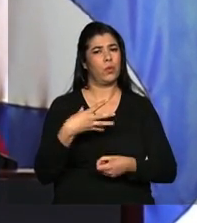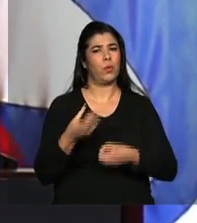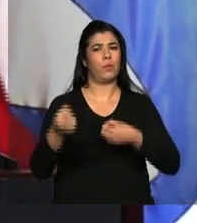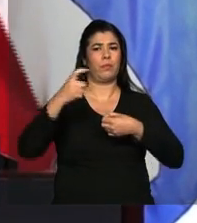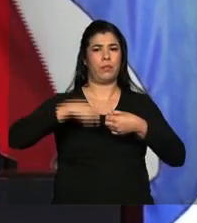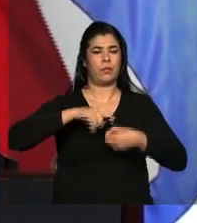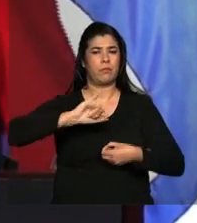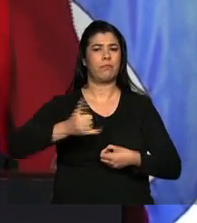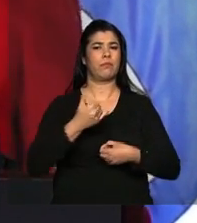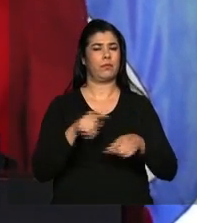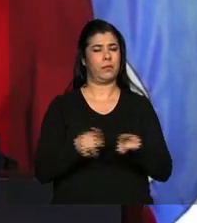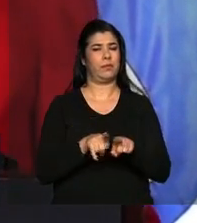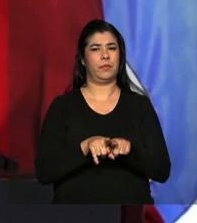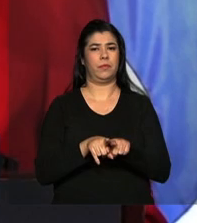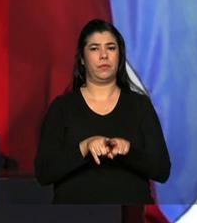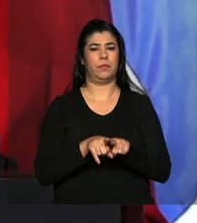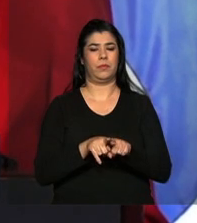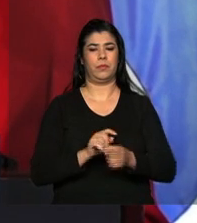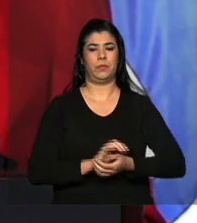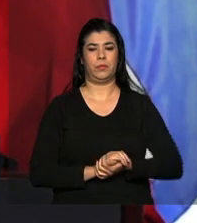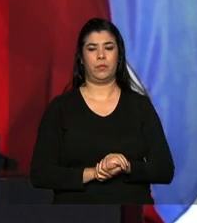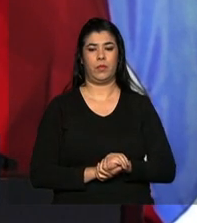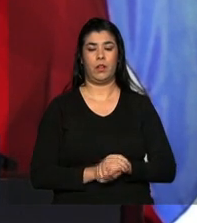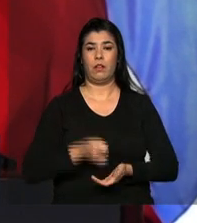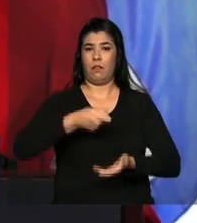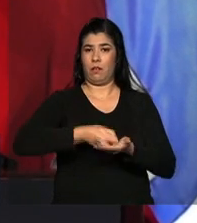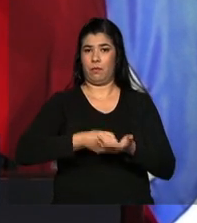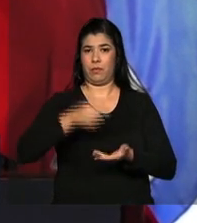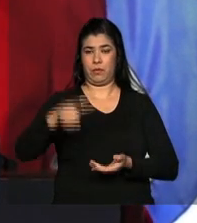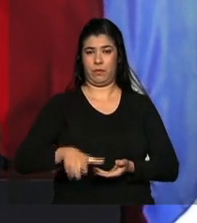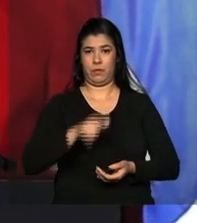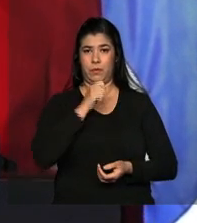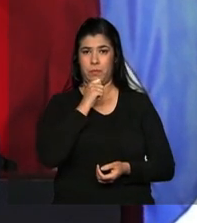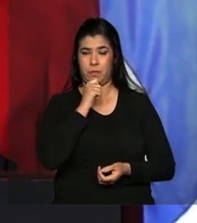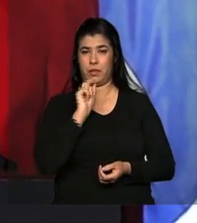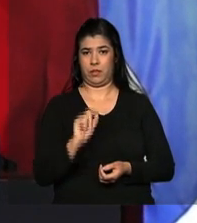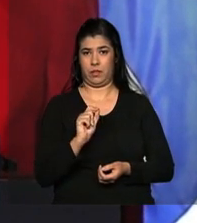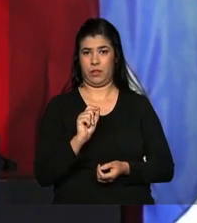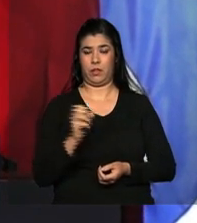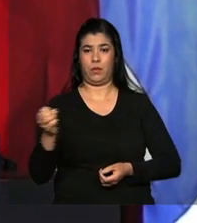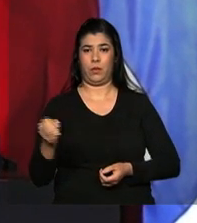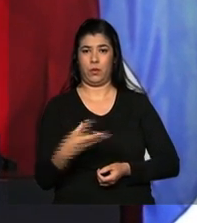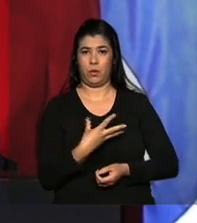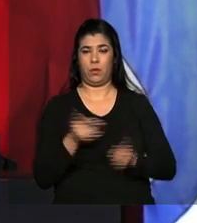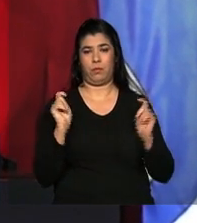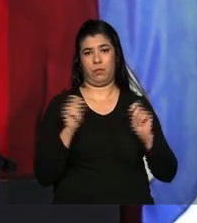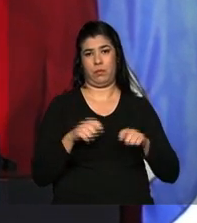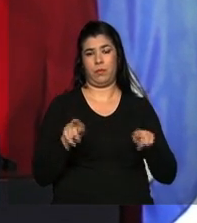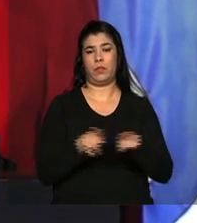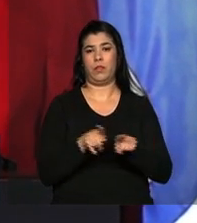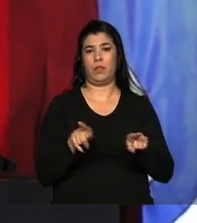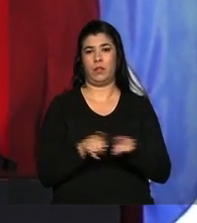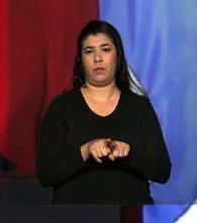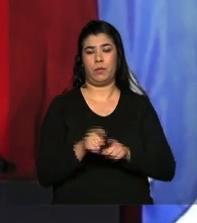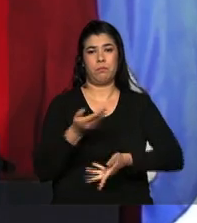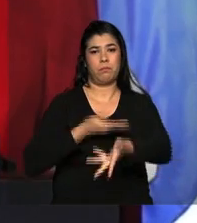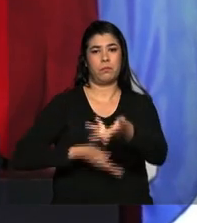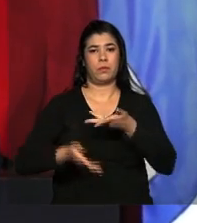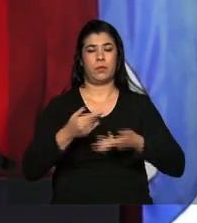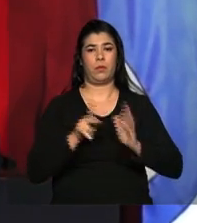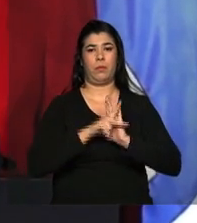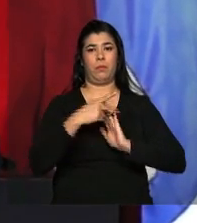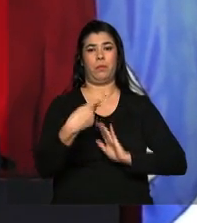novas oportunidades. E reforça essas novas possibilidades as